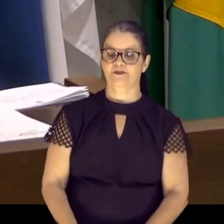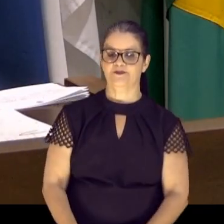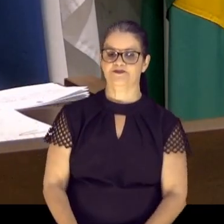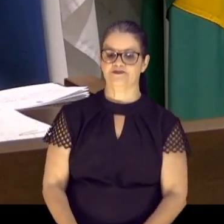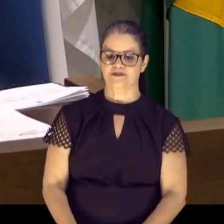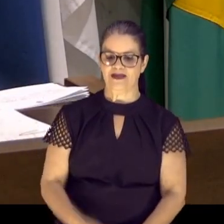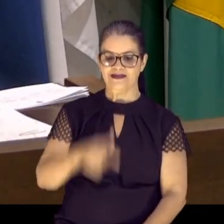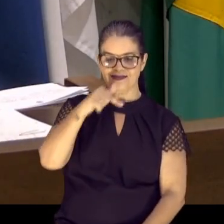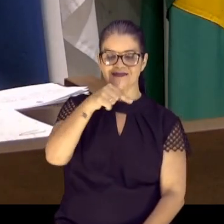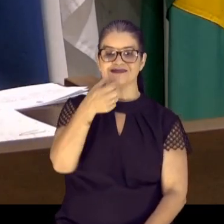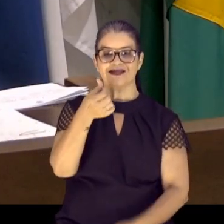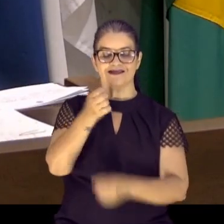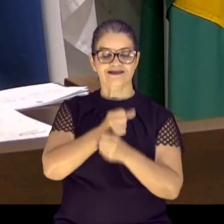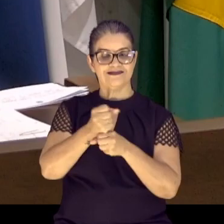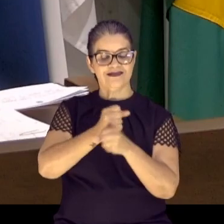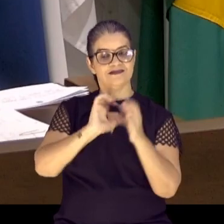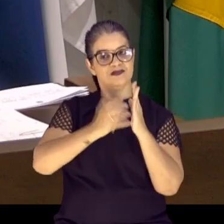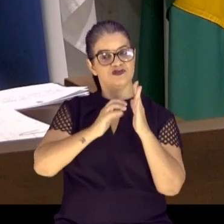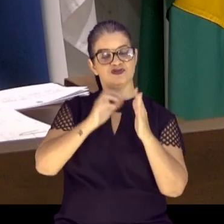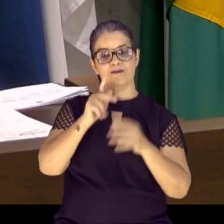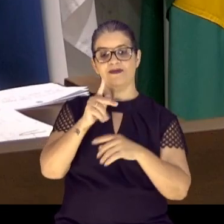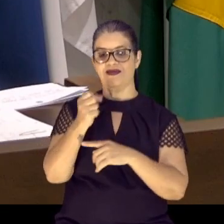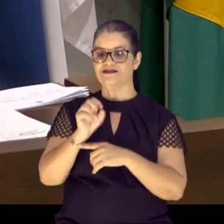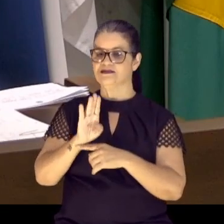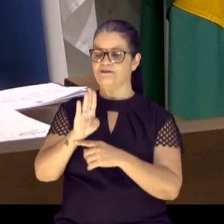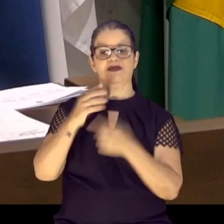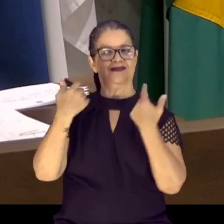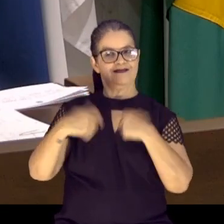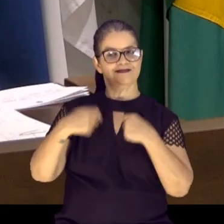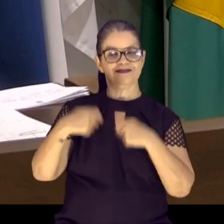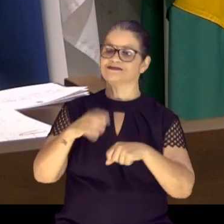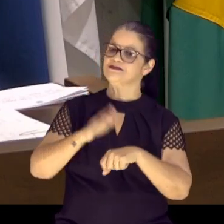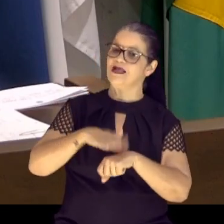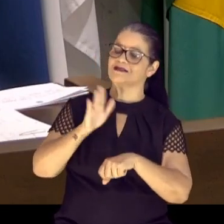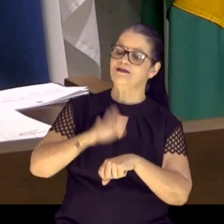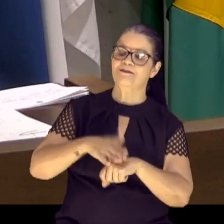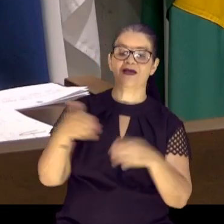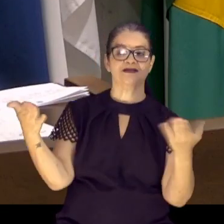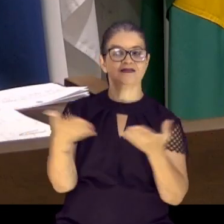Nesses 76 anos de PSB, essa necessidade, mais do que nunca,